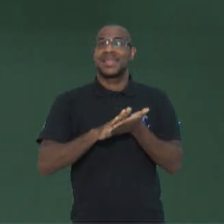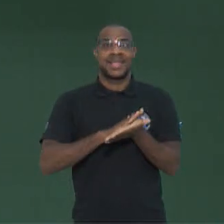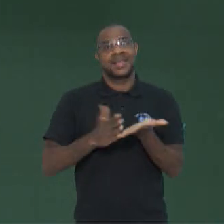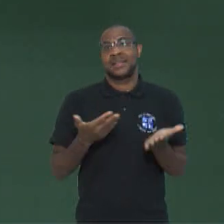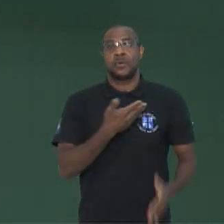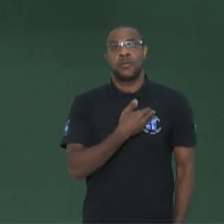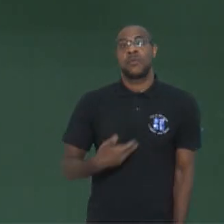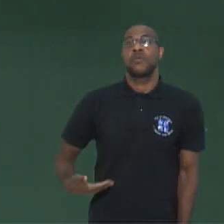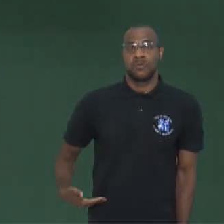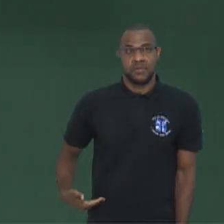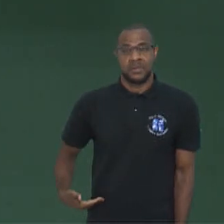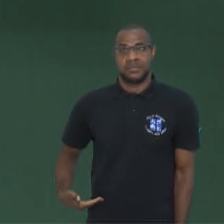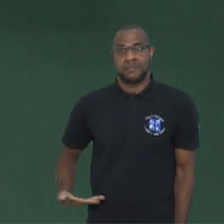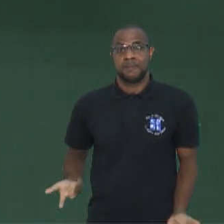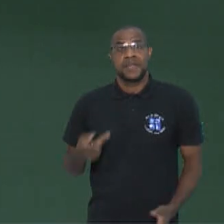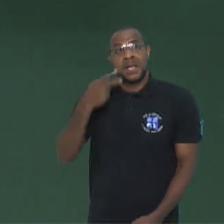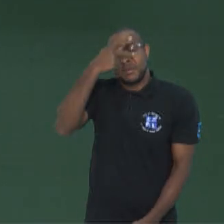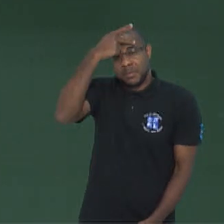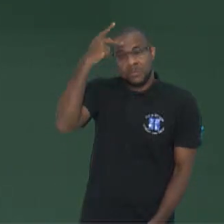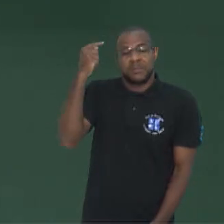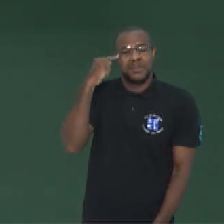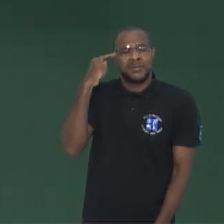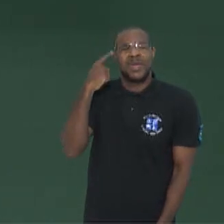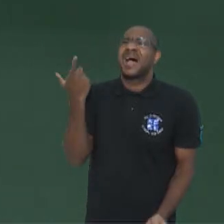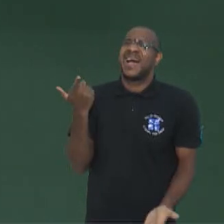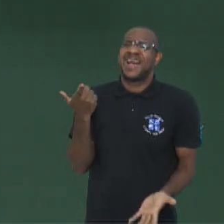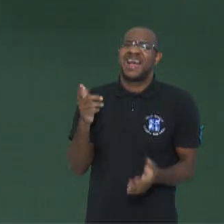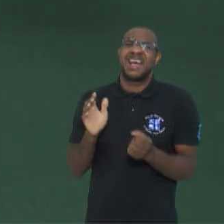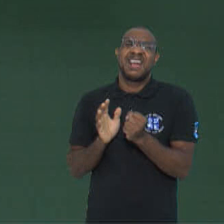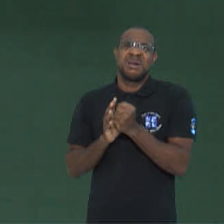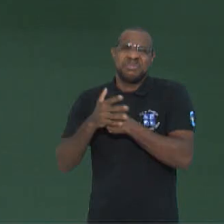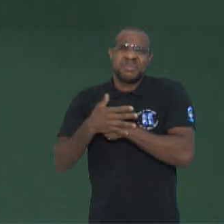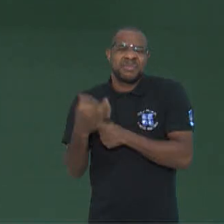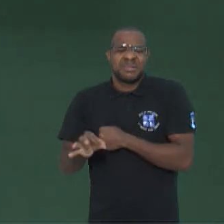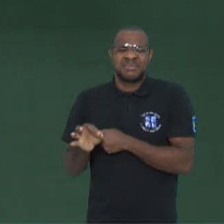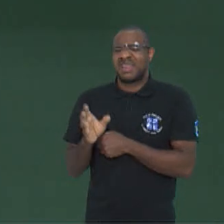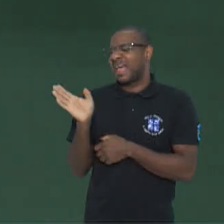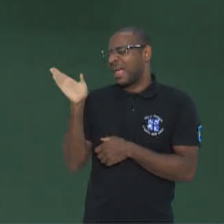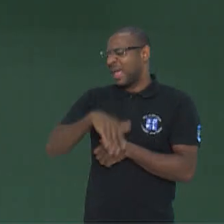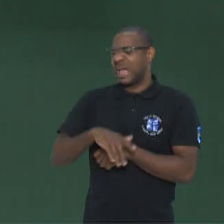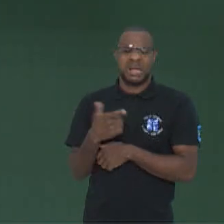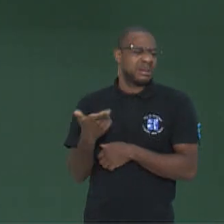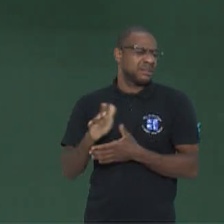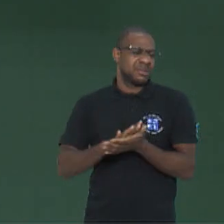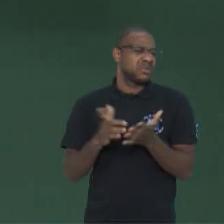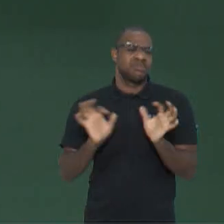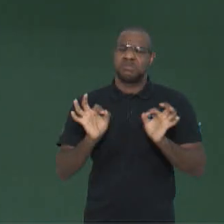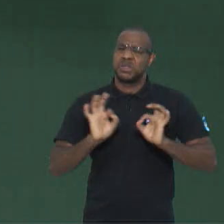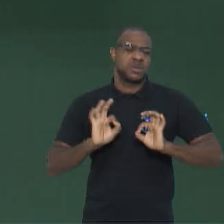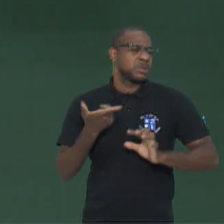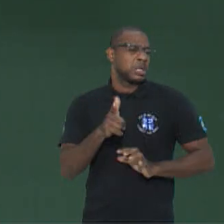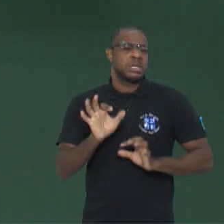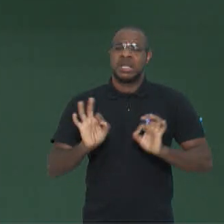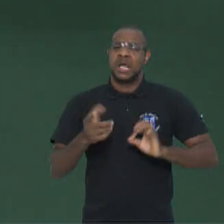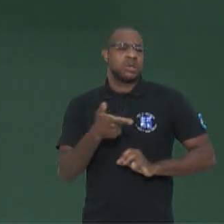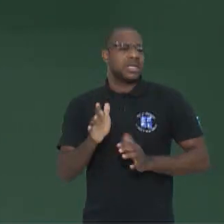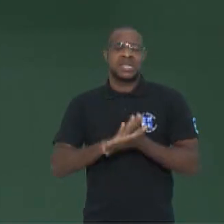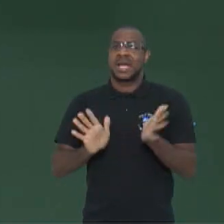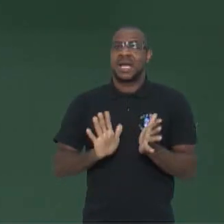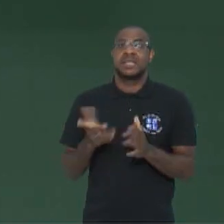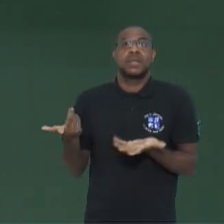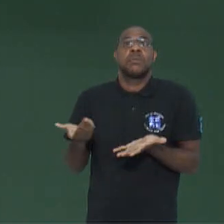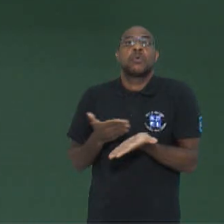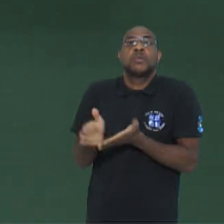né? De as pessoas acharem que não era nada e acabaram passando para outras pessoas, né? Então, pessoas